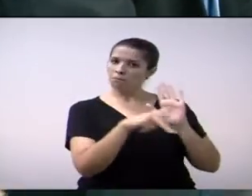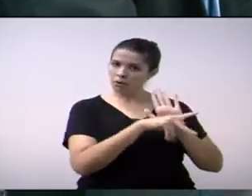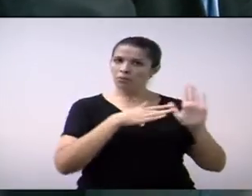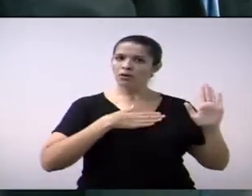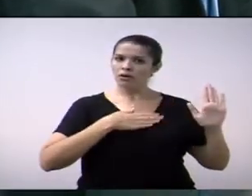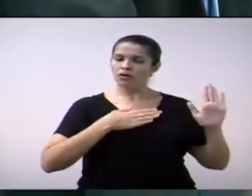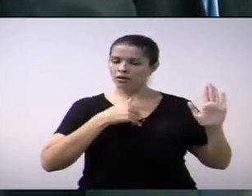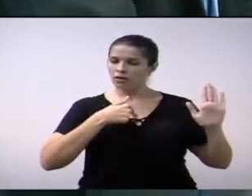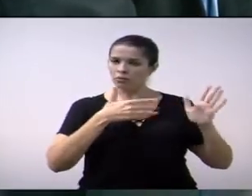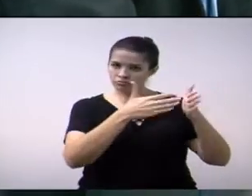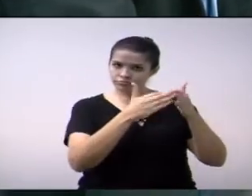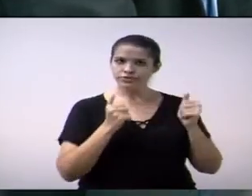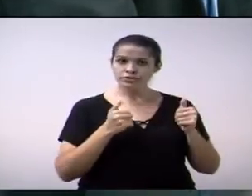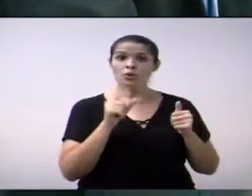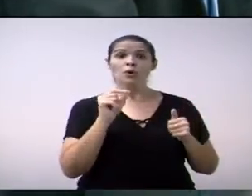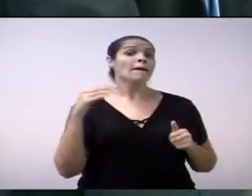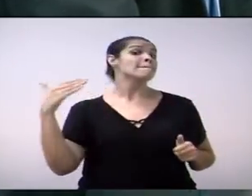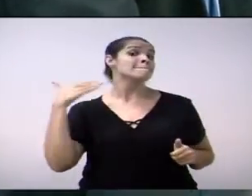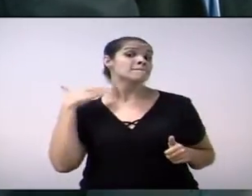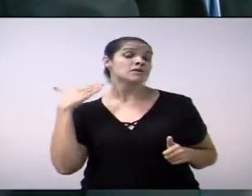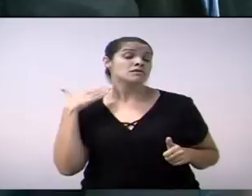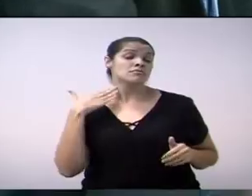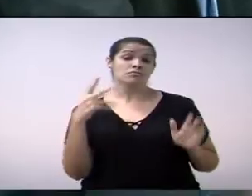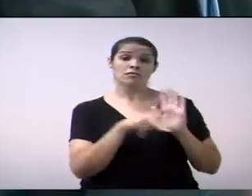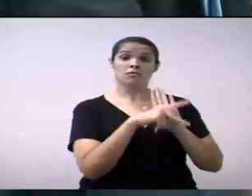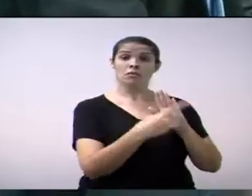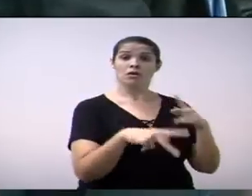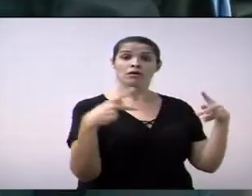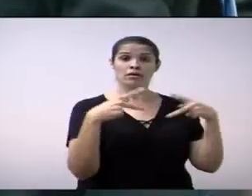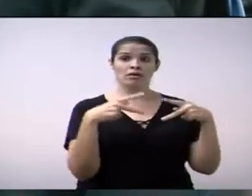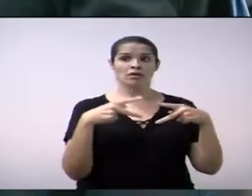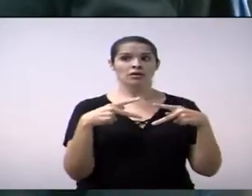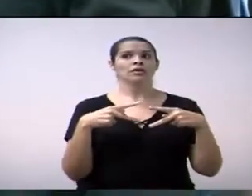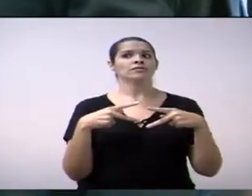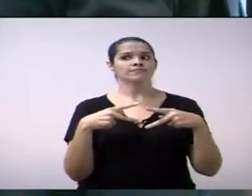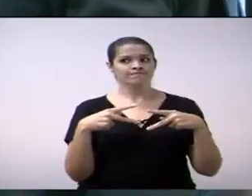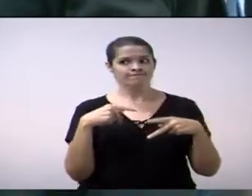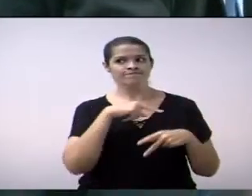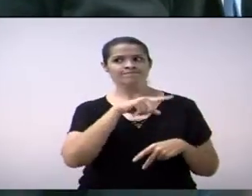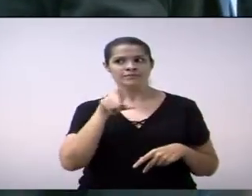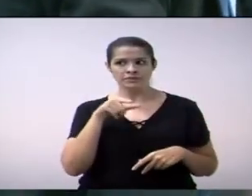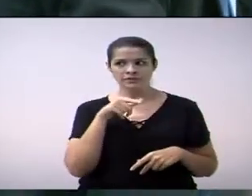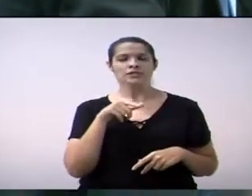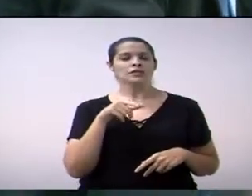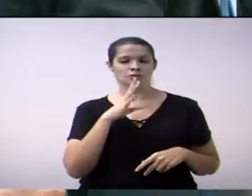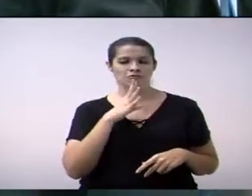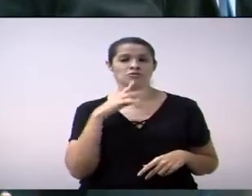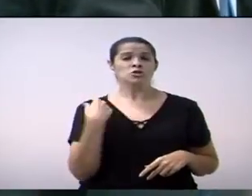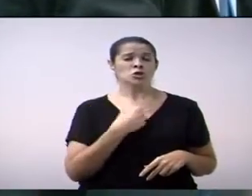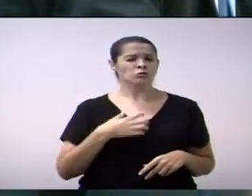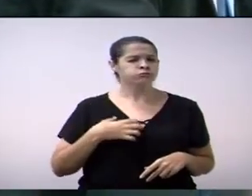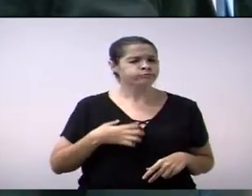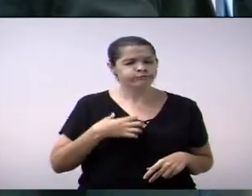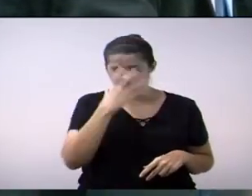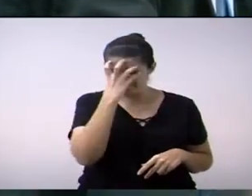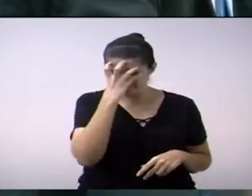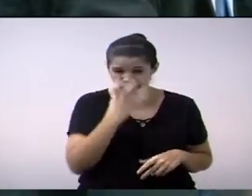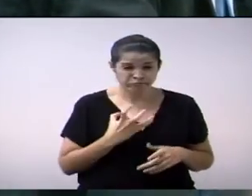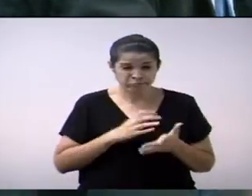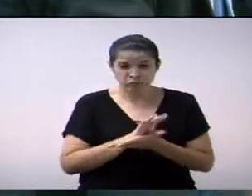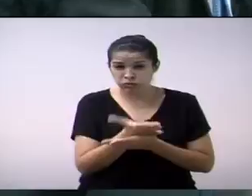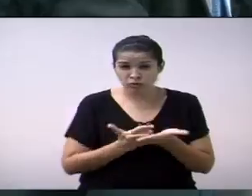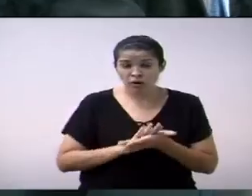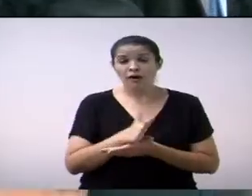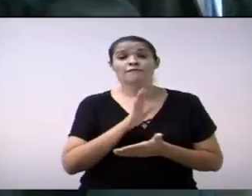autoria, em relação aos bancos da cidade. Quem de nós não fica fulo da vida toda vez que tem que ir a um banco? E